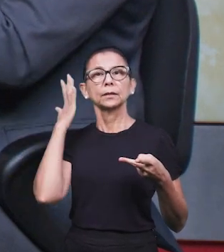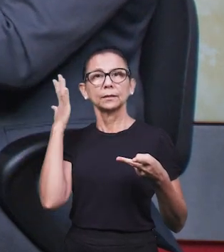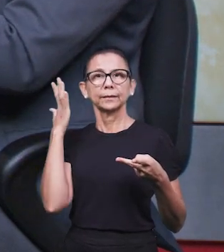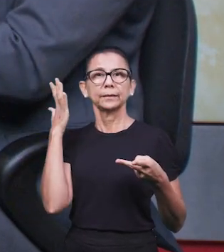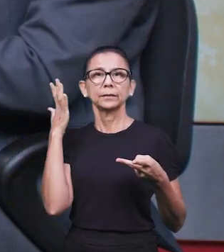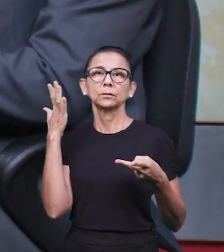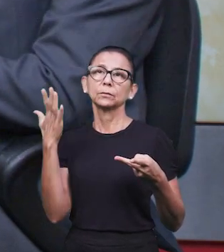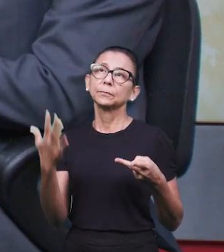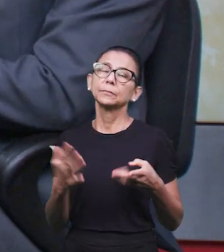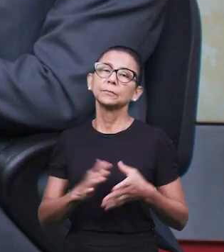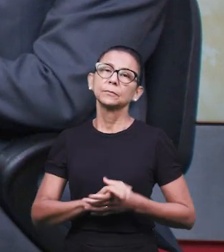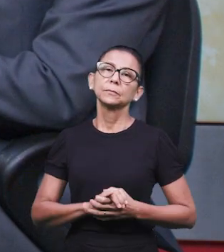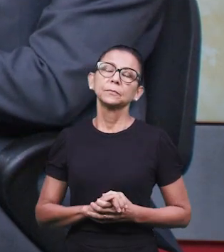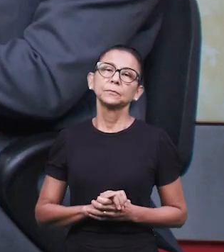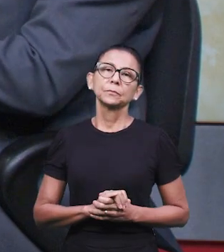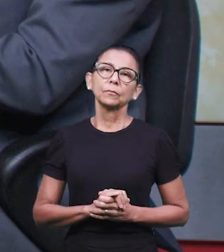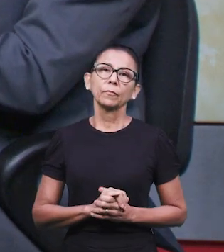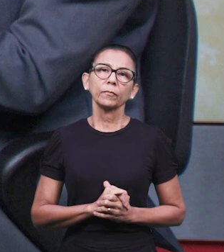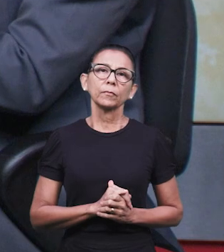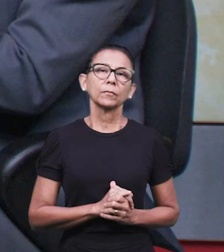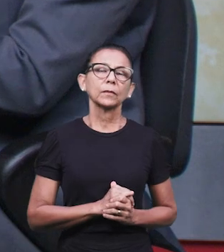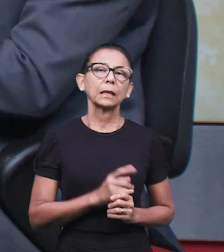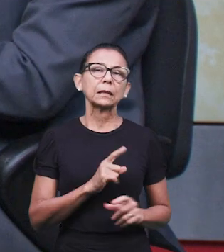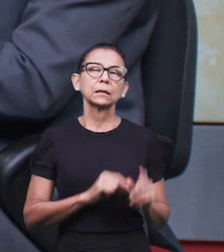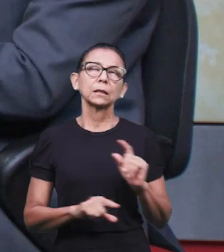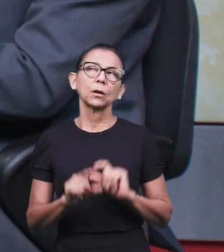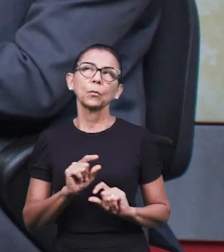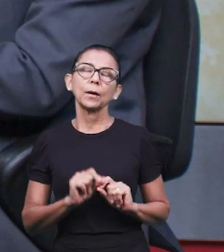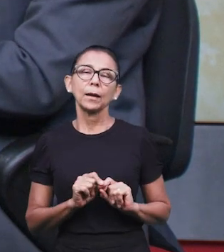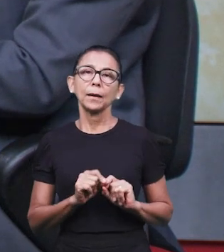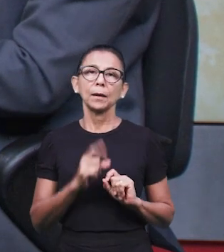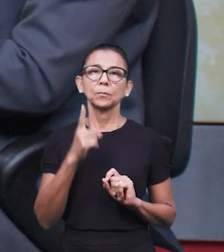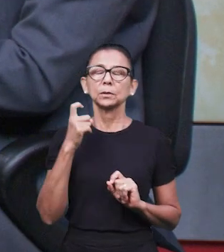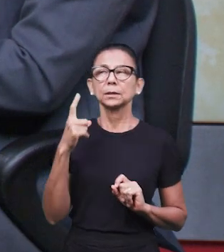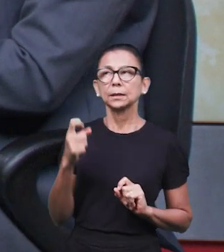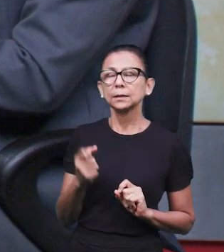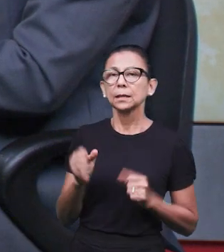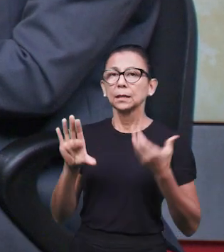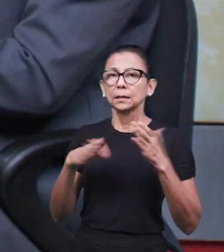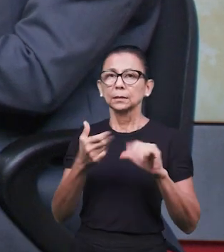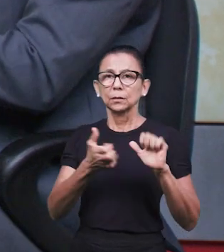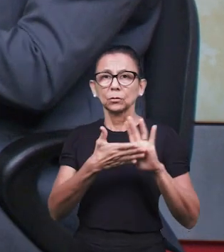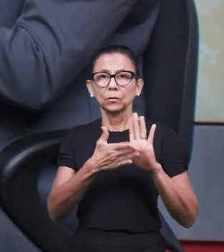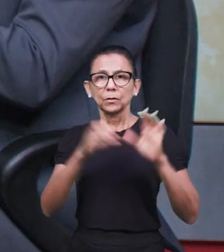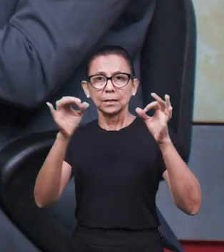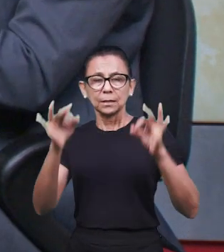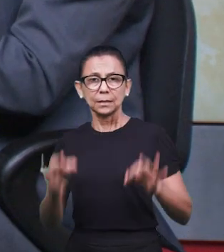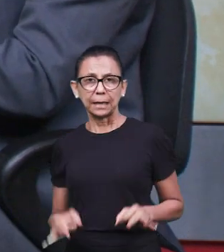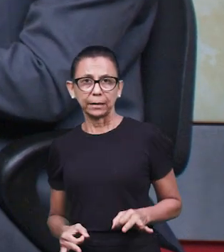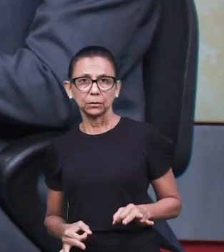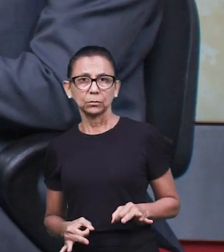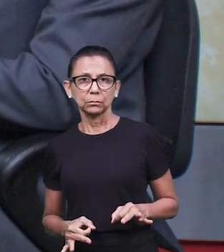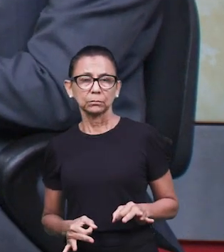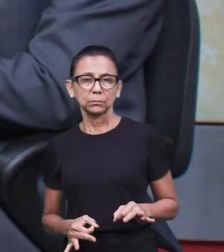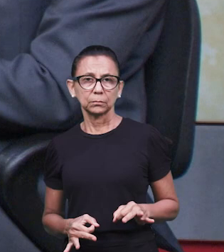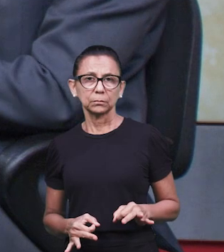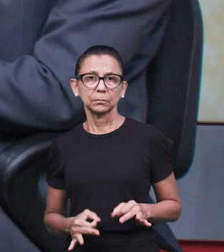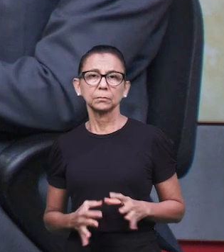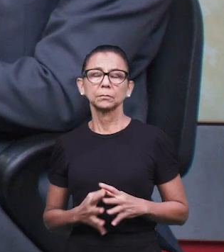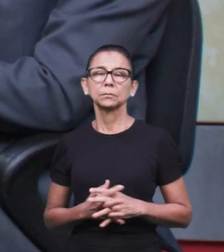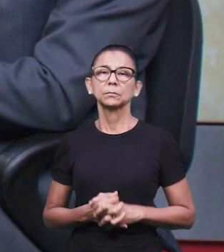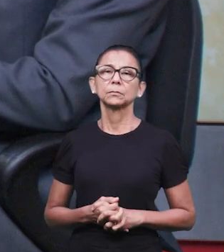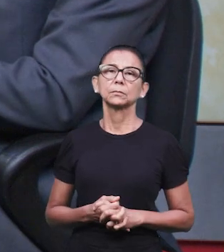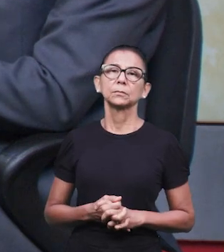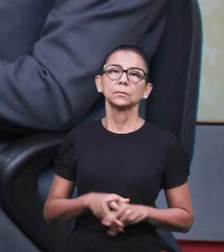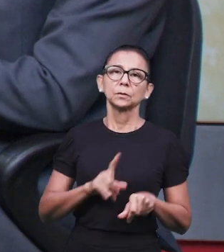muito nessa questão de achar ele no lugar certo do culto, de emoldurar a palavra na hora